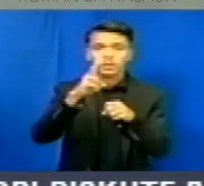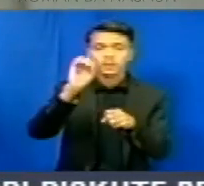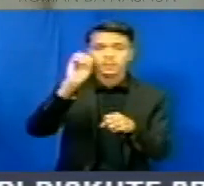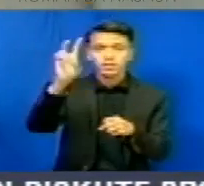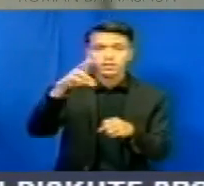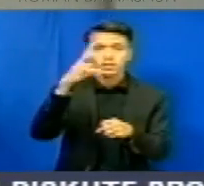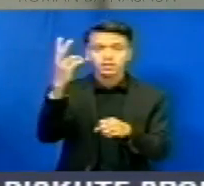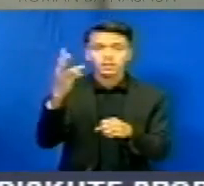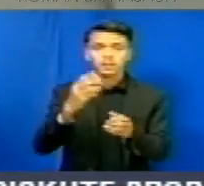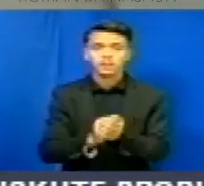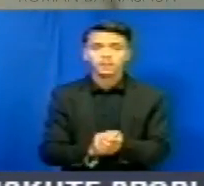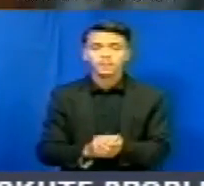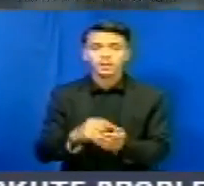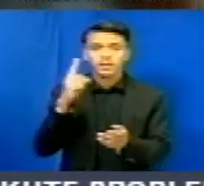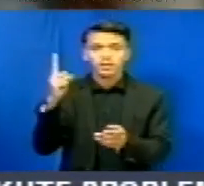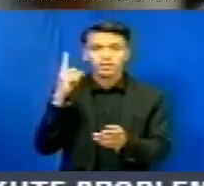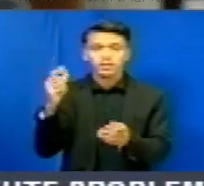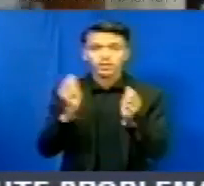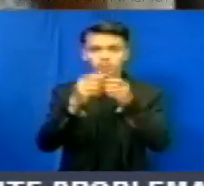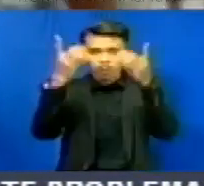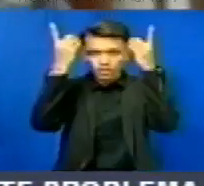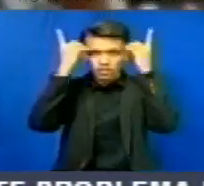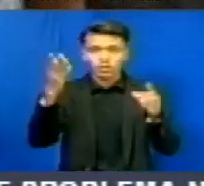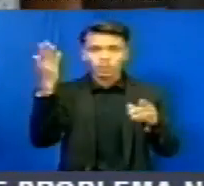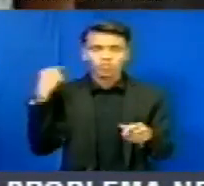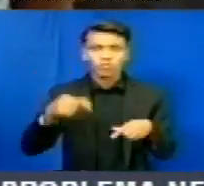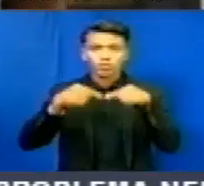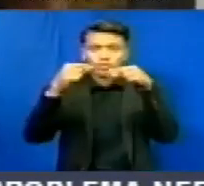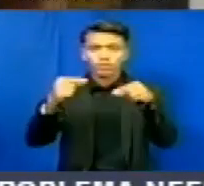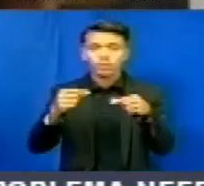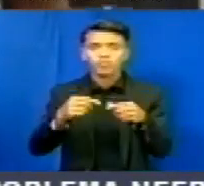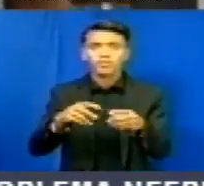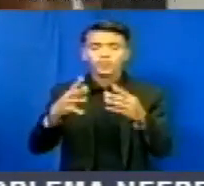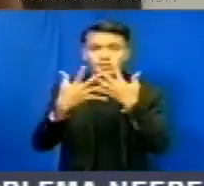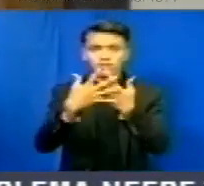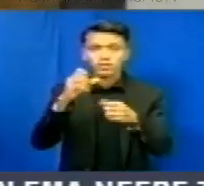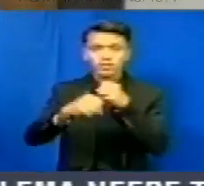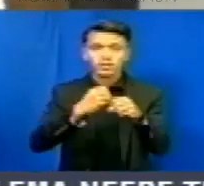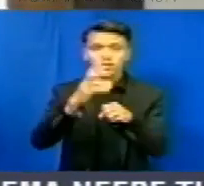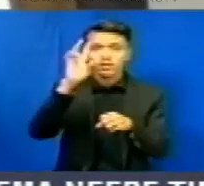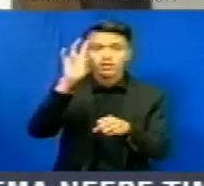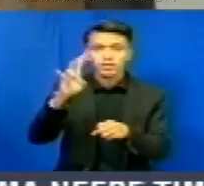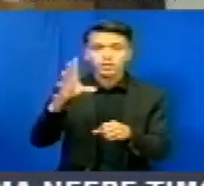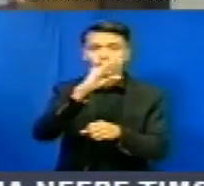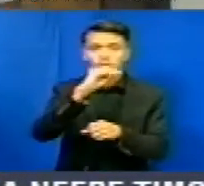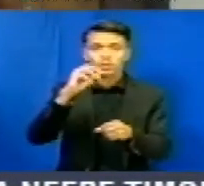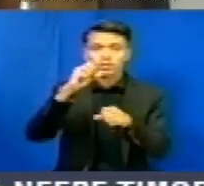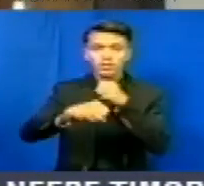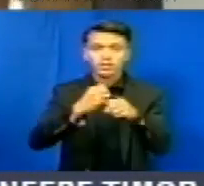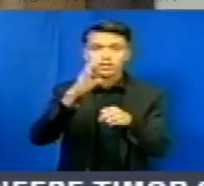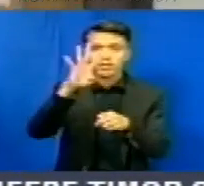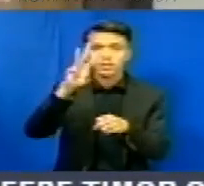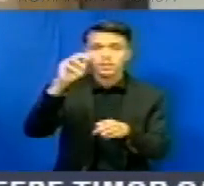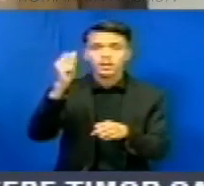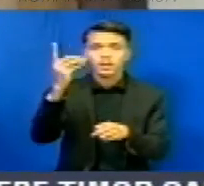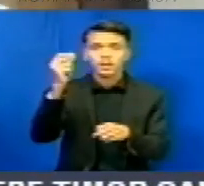no Tribunal Primeira Instância mantém a fatia com decisão anterior, neve for pena prisão tinan hito Arguida Emilia Pires, no tinan hat ba Madalena